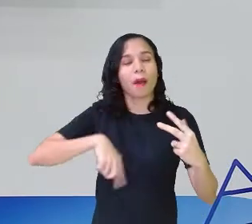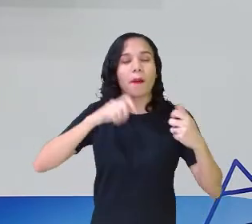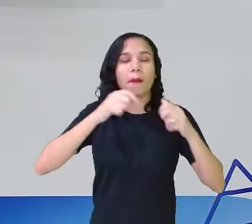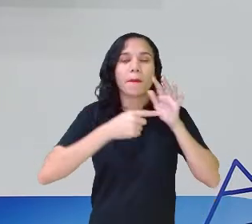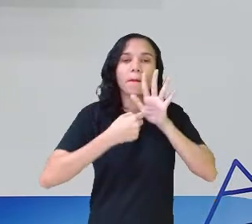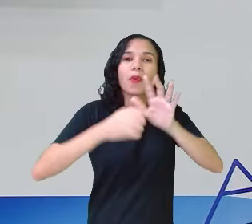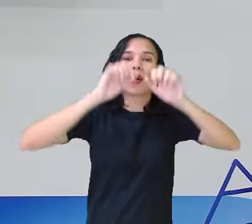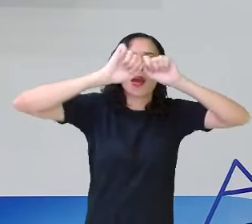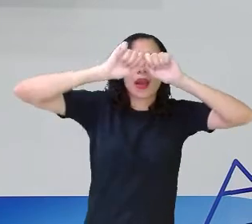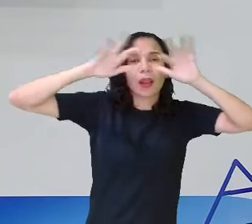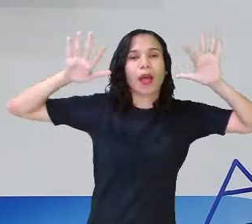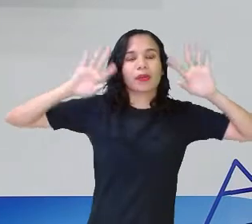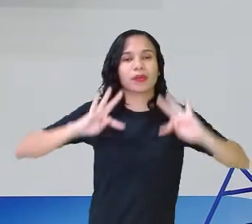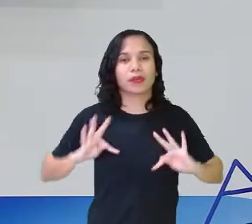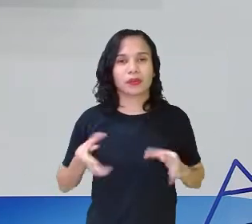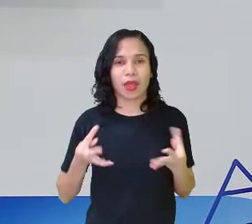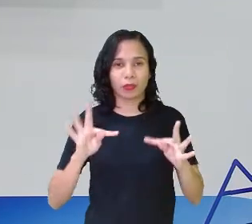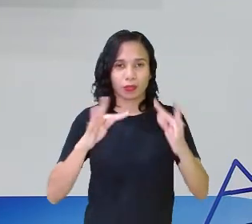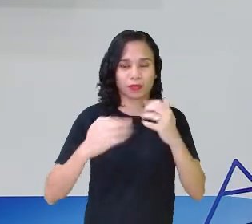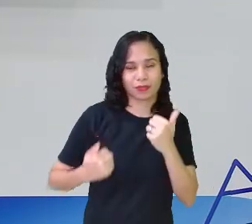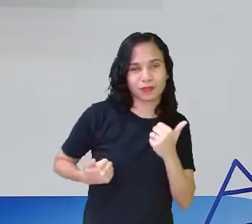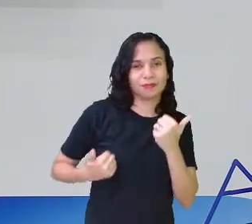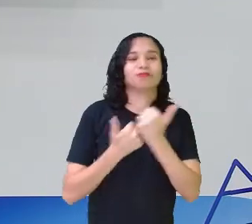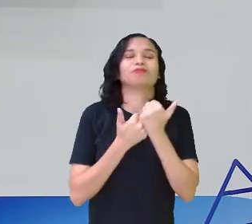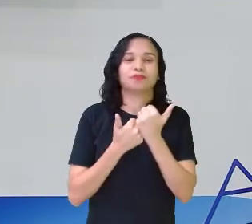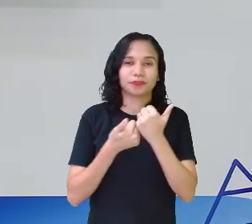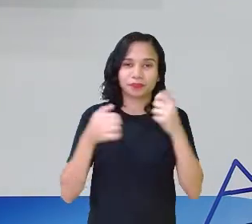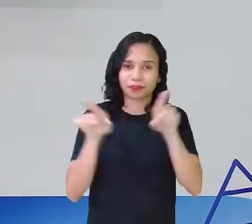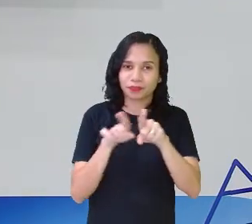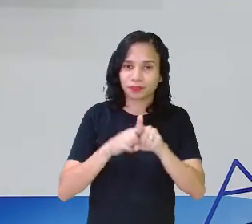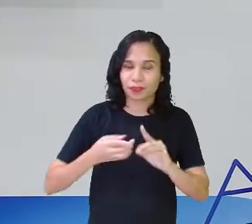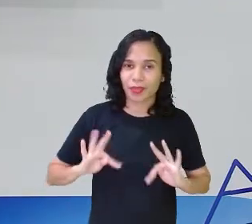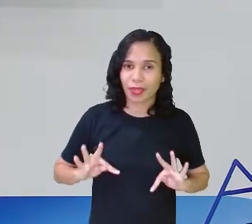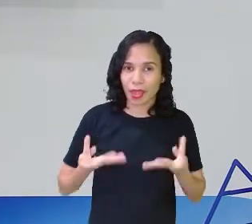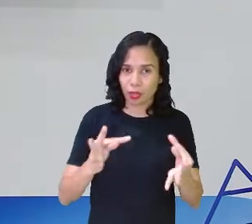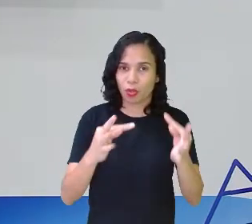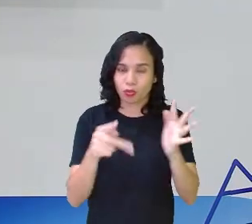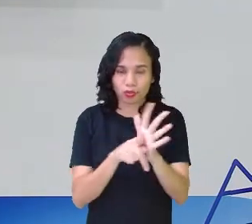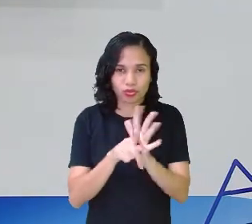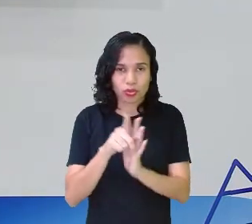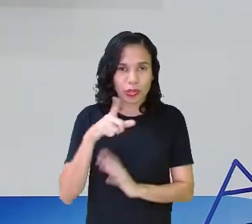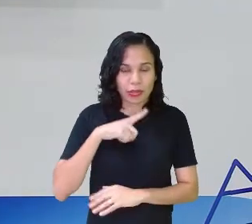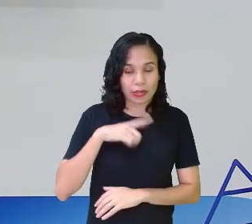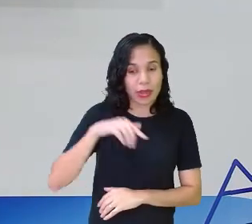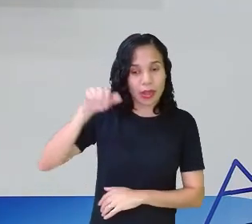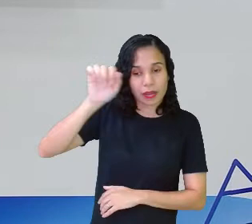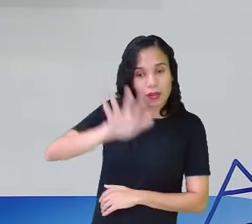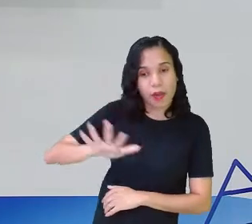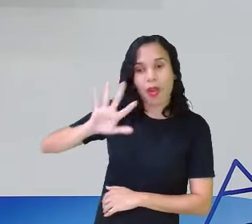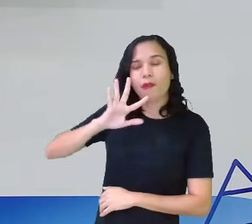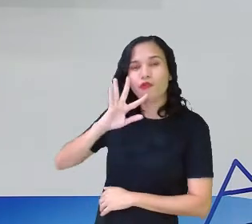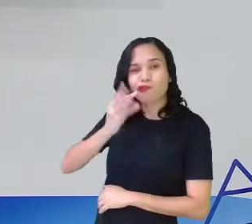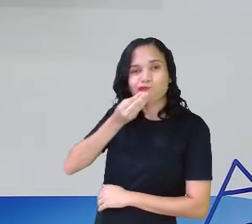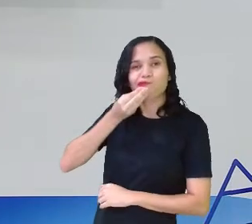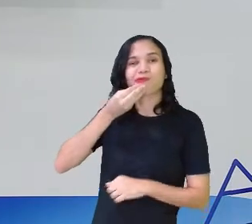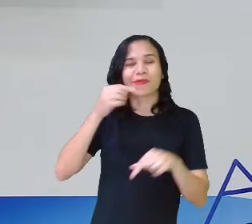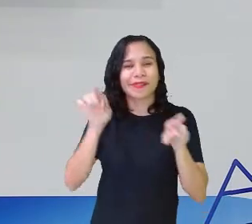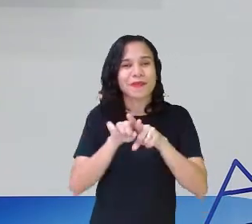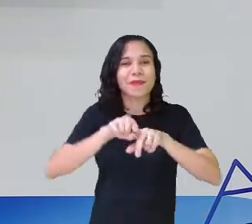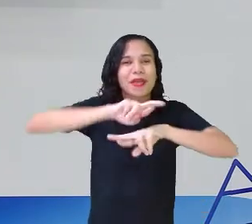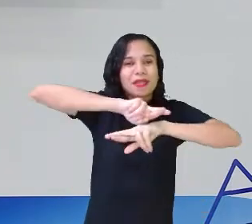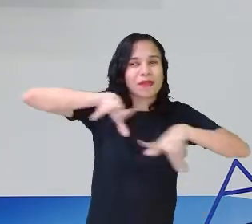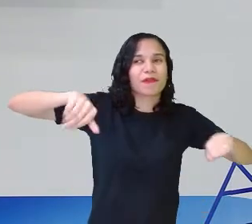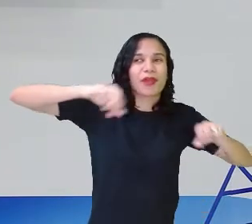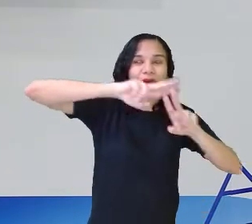né, as tecnologias assistivas. E a tecnologia assistiva como área de conhecimento que traz para a gente